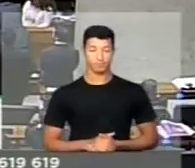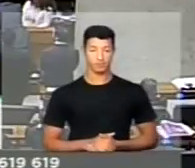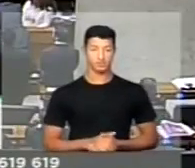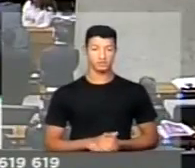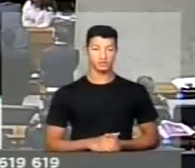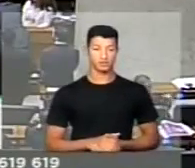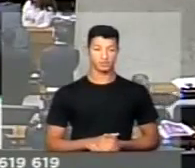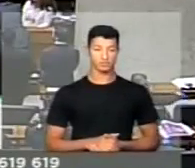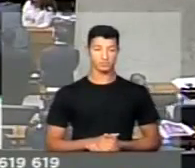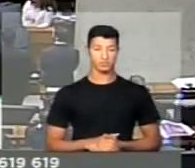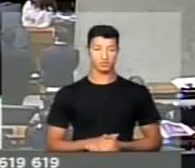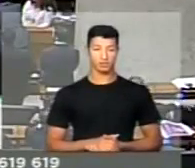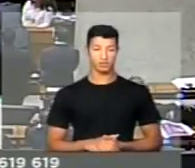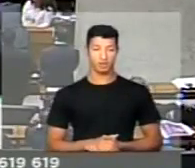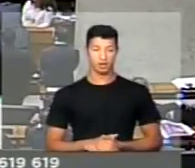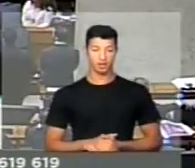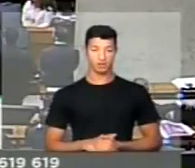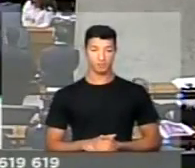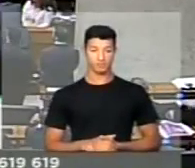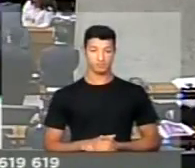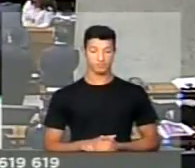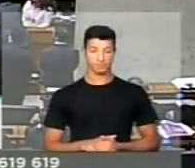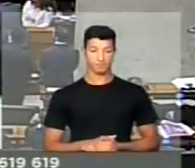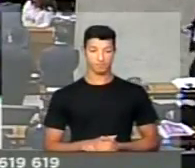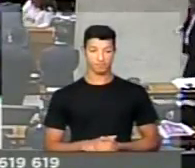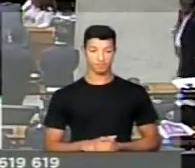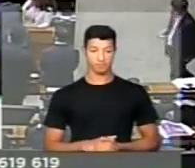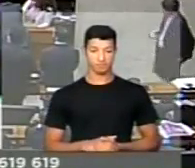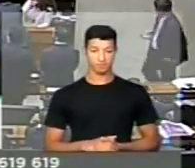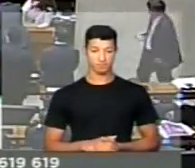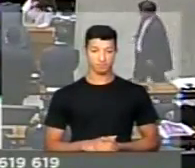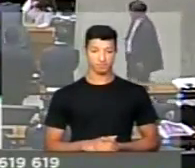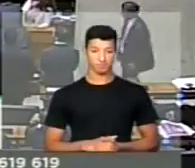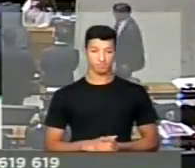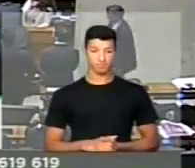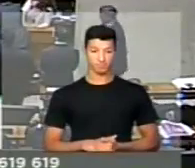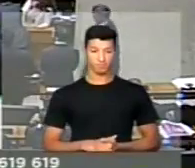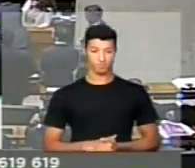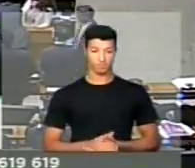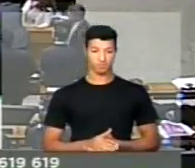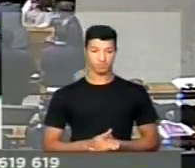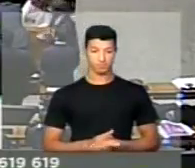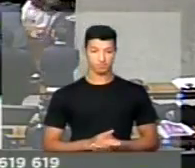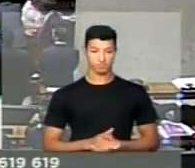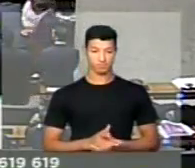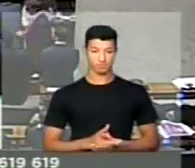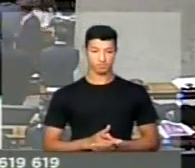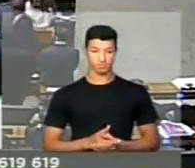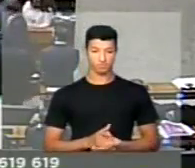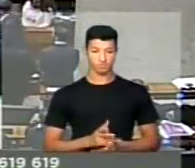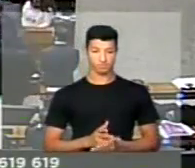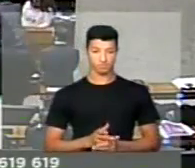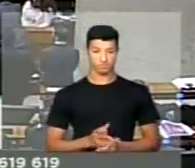Não tem ordem. Matéria vencida, não vou ter. Eu lhe dei um minuto, não vou lhe dar.